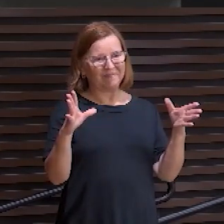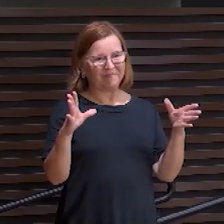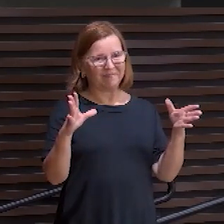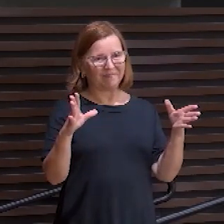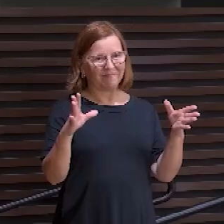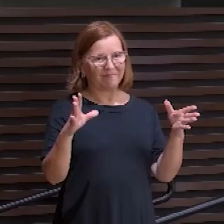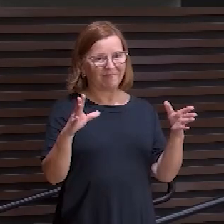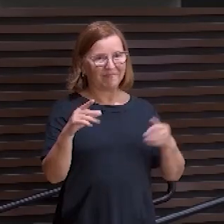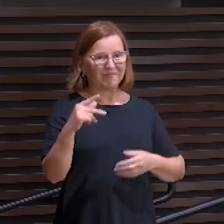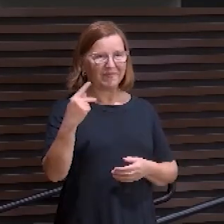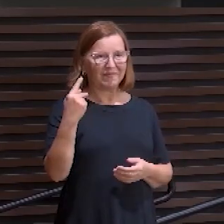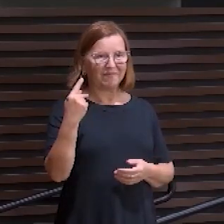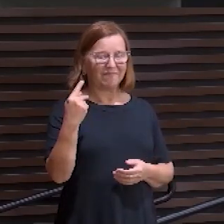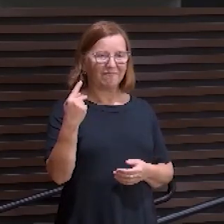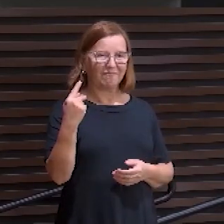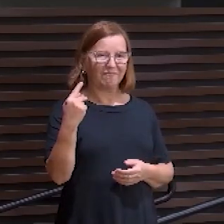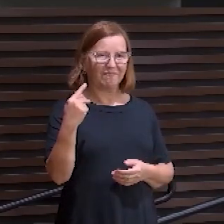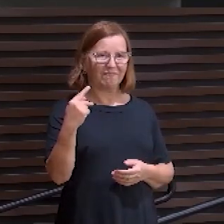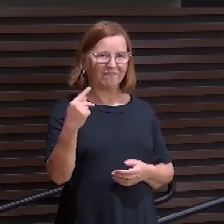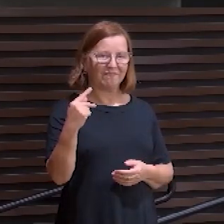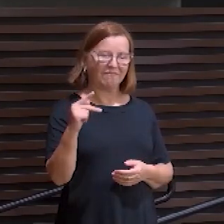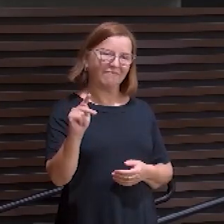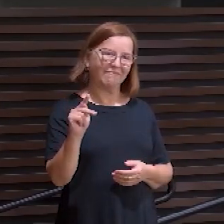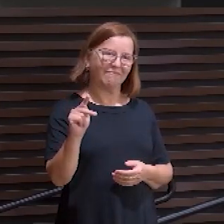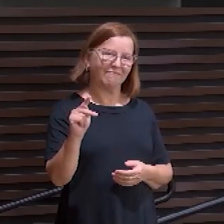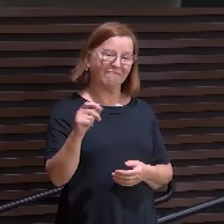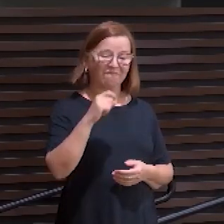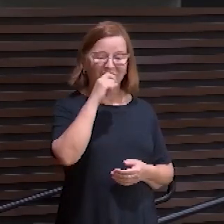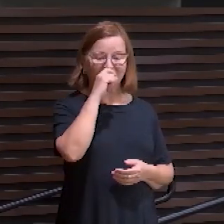de sua autossuficiência.